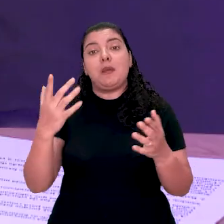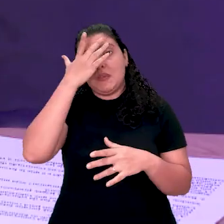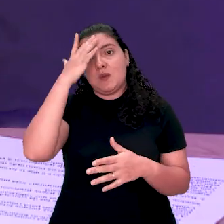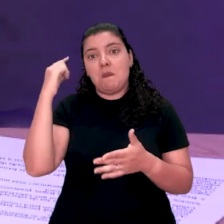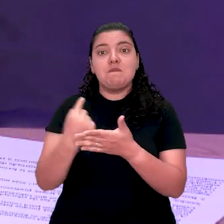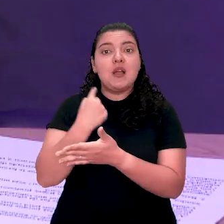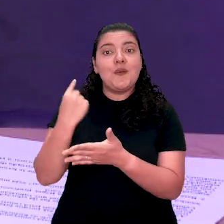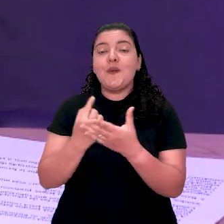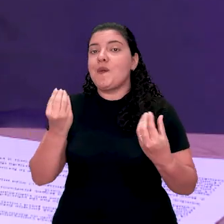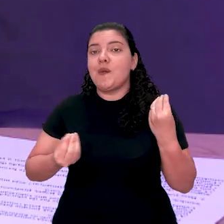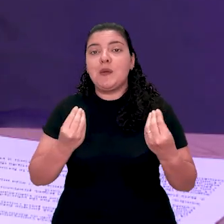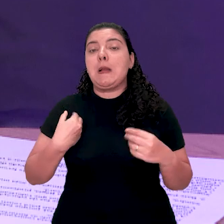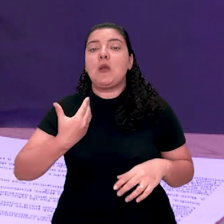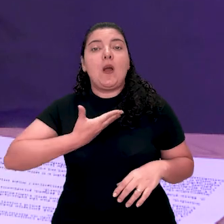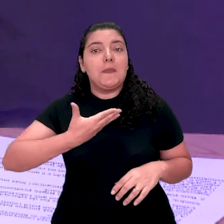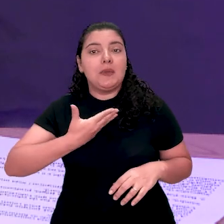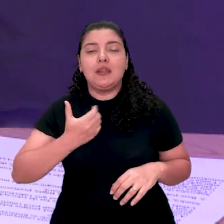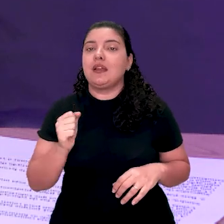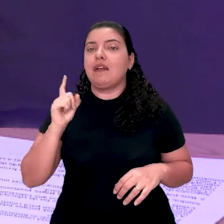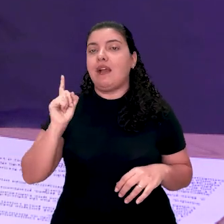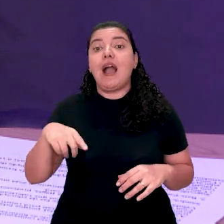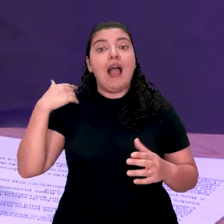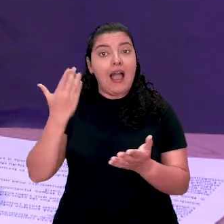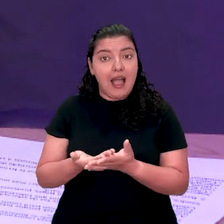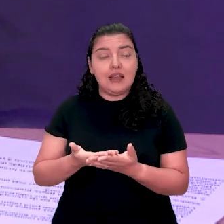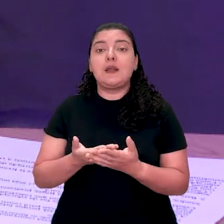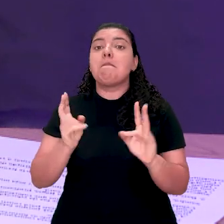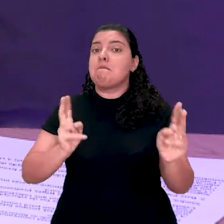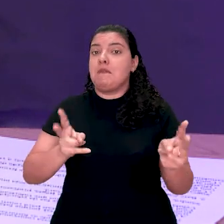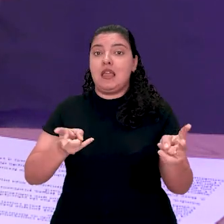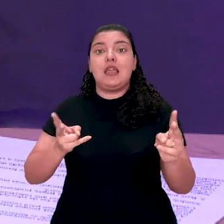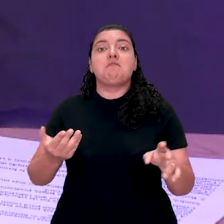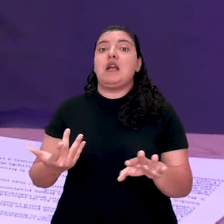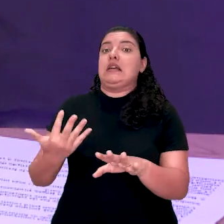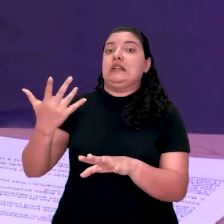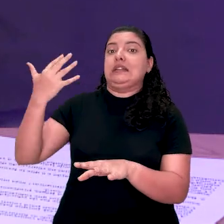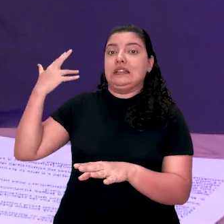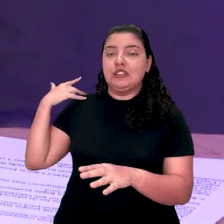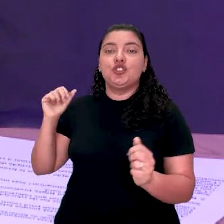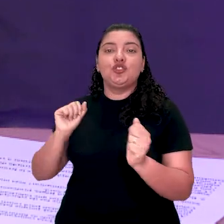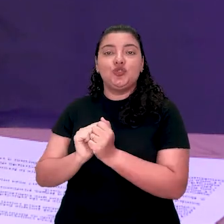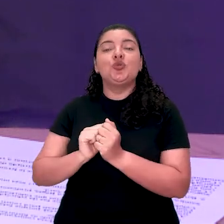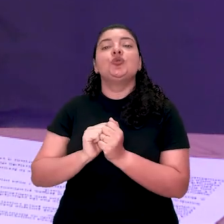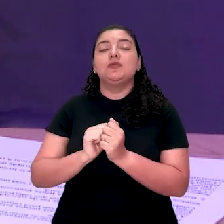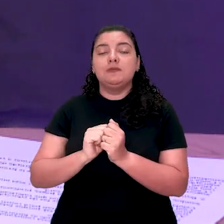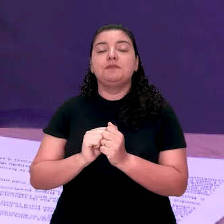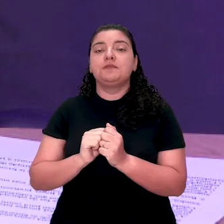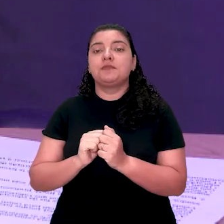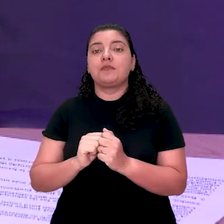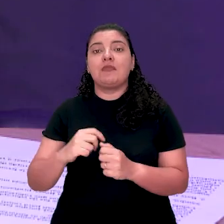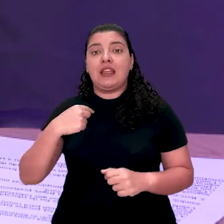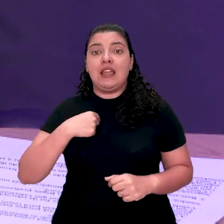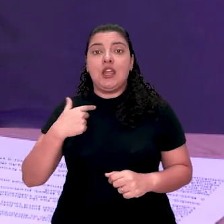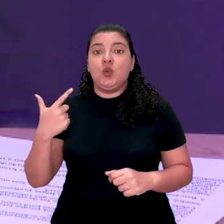como é isso. Os meus amigos são ainda os mesmos daquela época, de todo mundo junto. O pessoal, Diva, nem